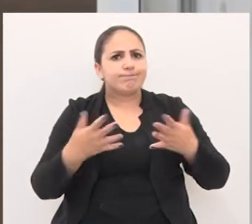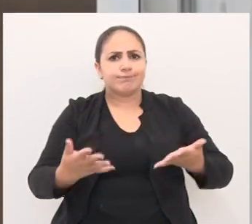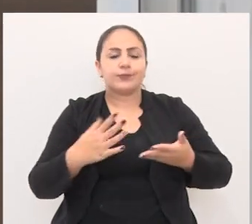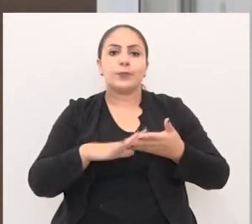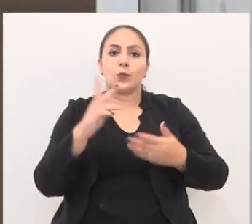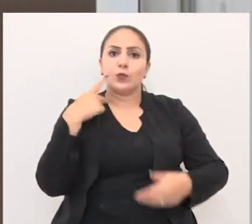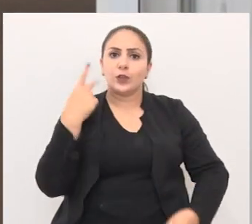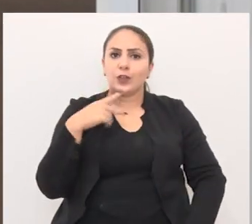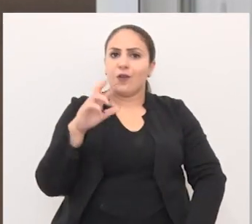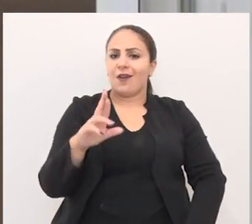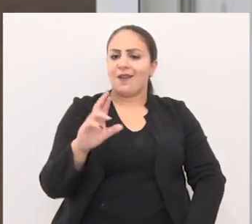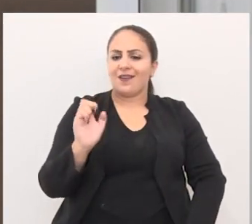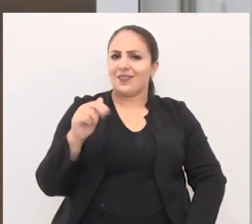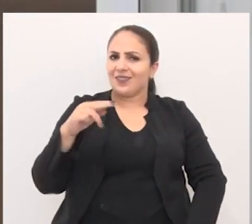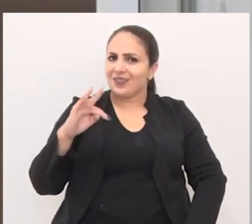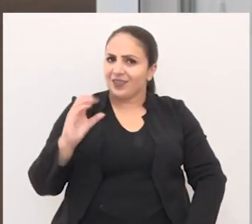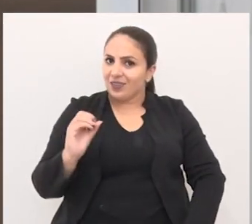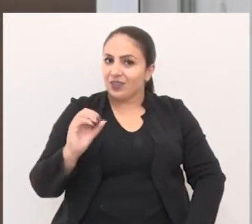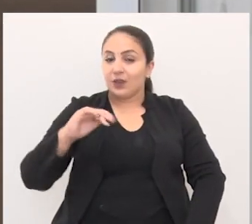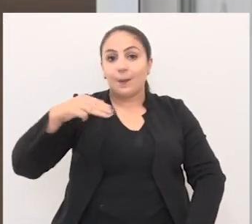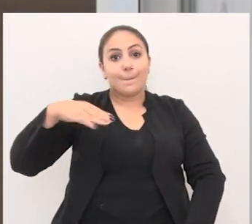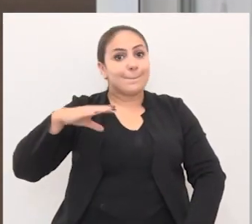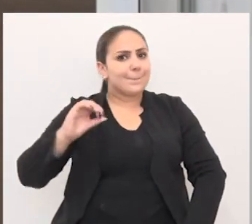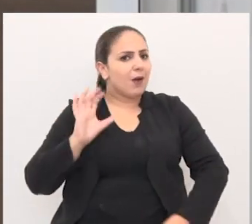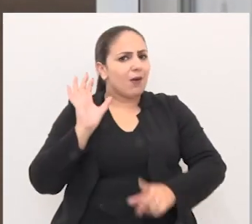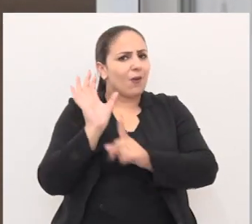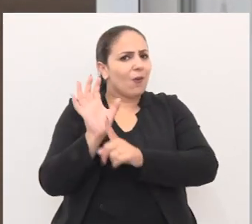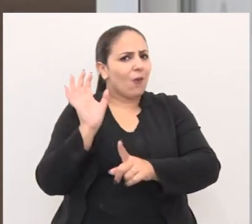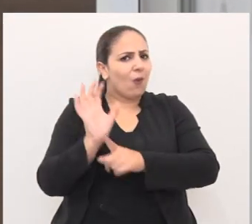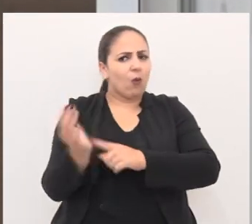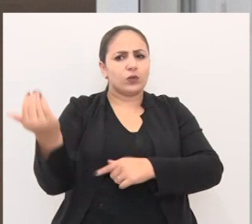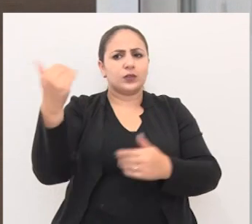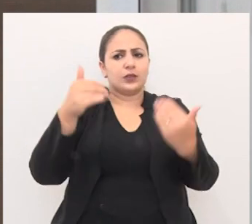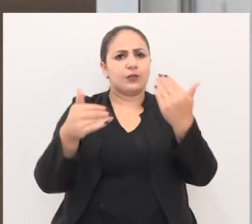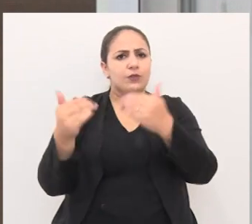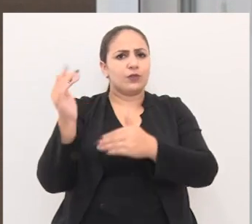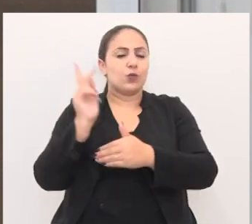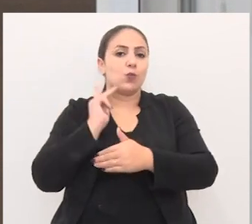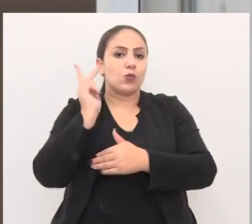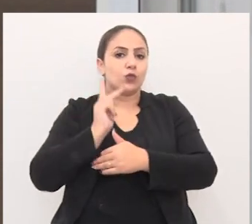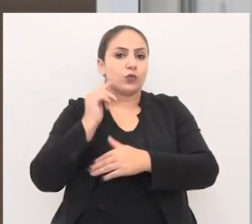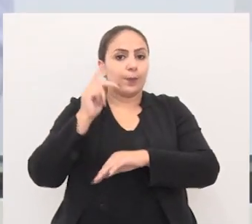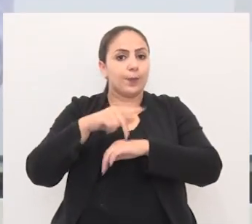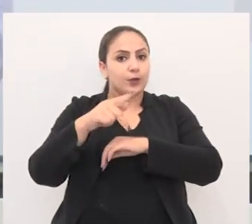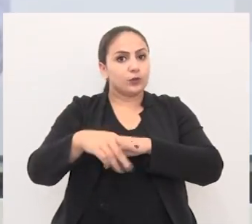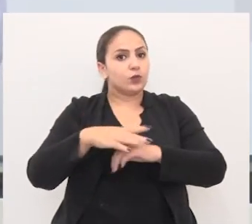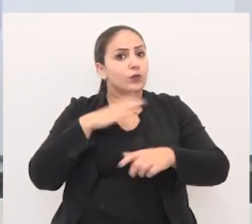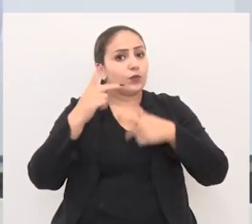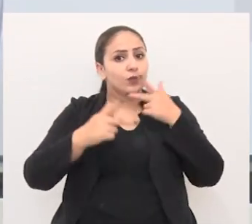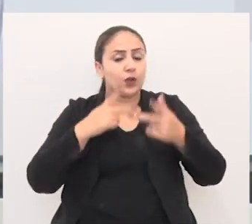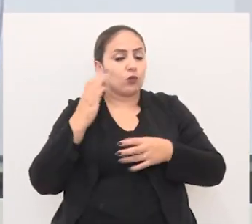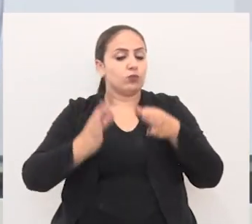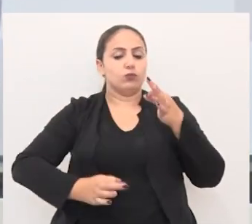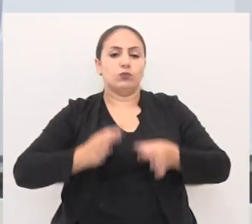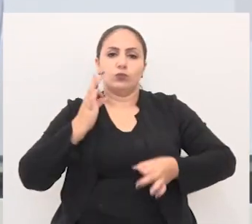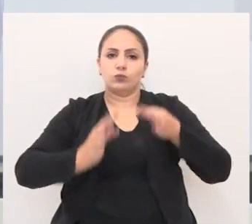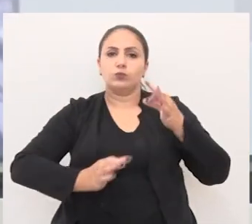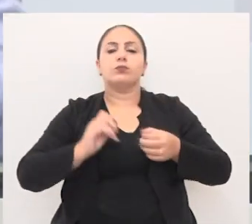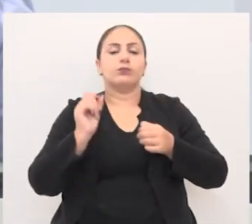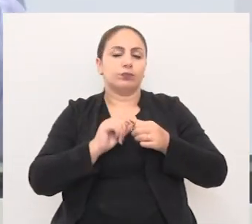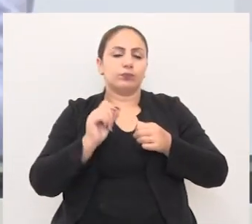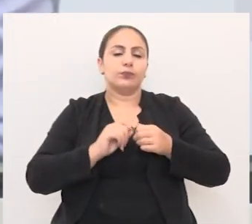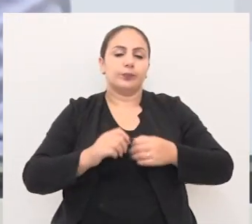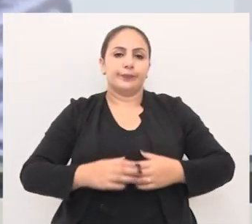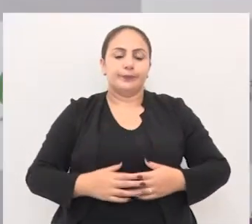plenária. O vereador Renato Checker, que em março repudiou a vinda do político a Passo Fundo, disse que a justiça está